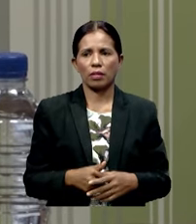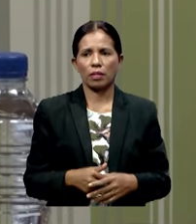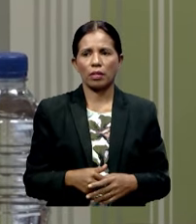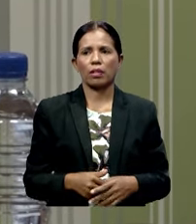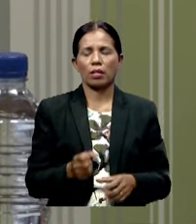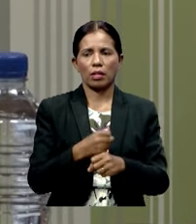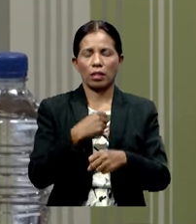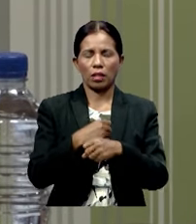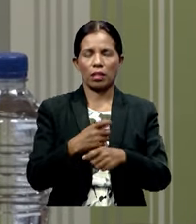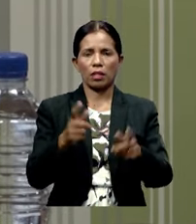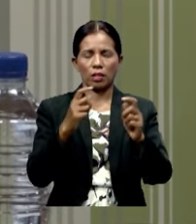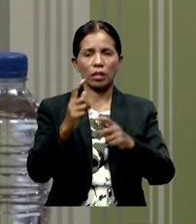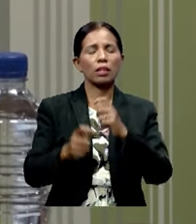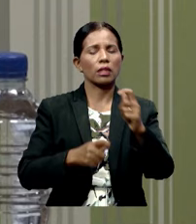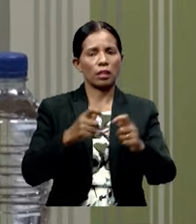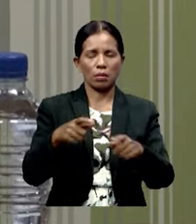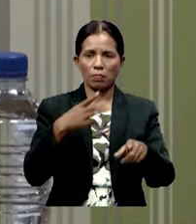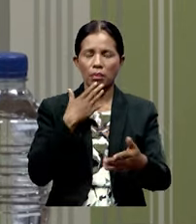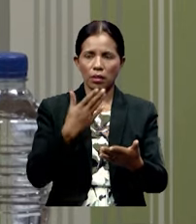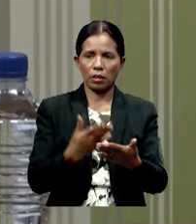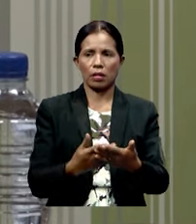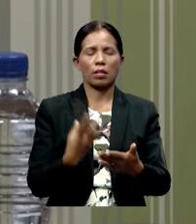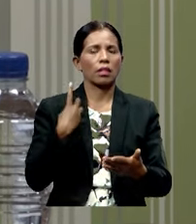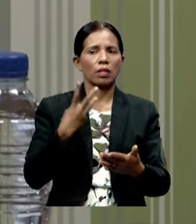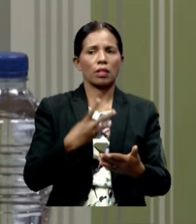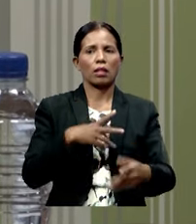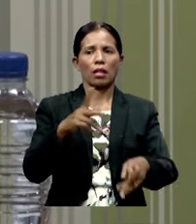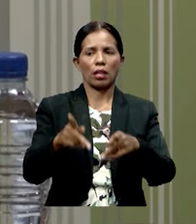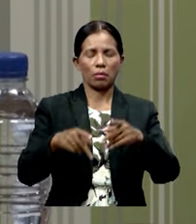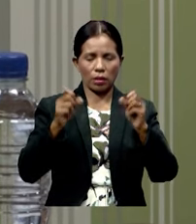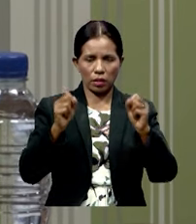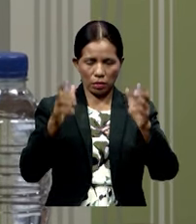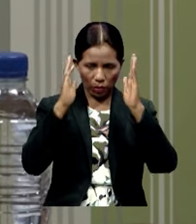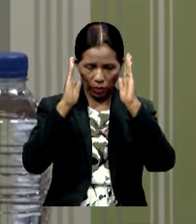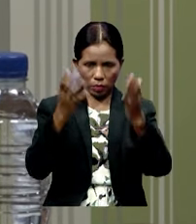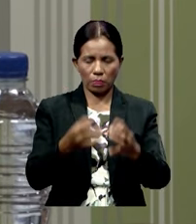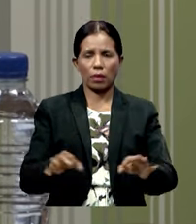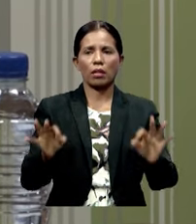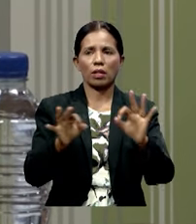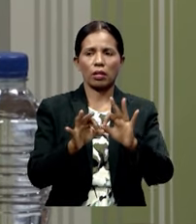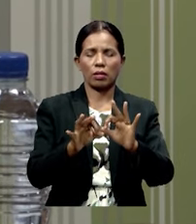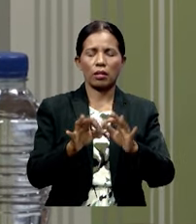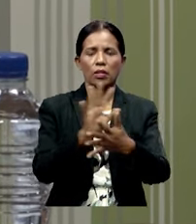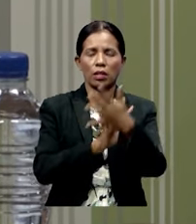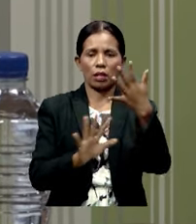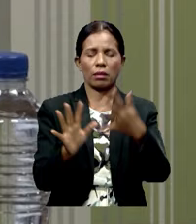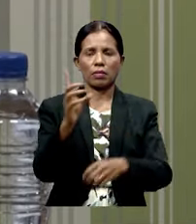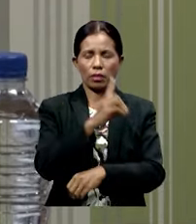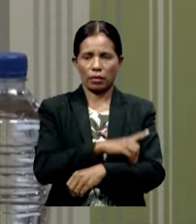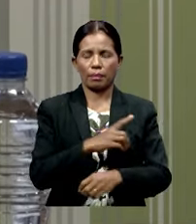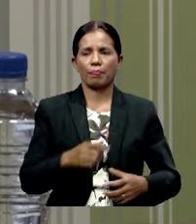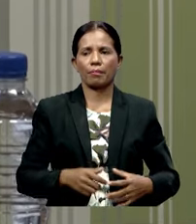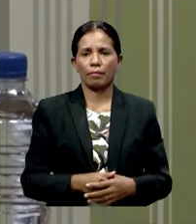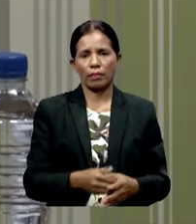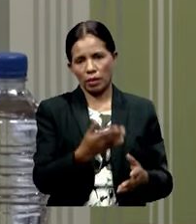teste ida né, ao visitar na dia, e tem que atacar a rádio comunidade, mostrou o papel importante ia, como ação. E me pronto,